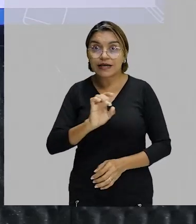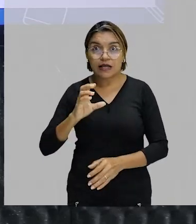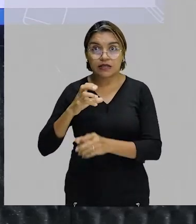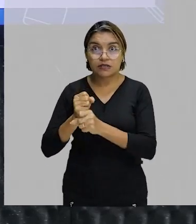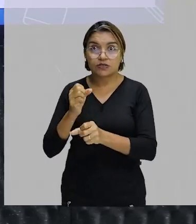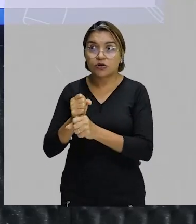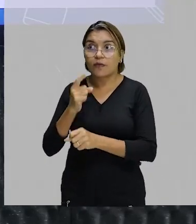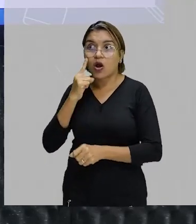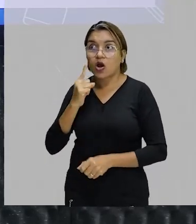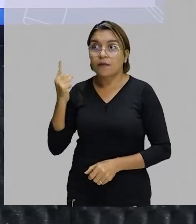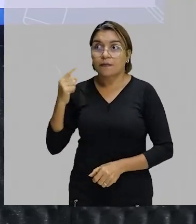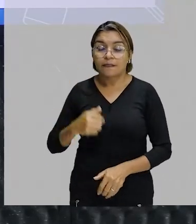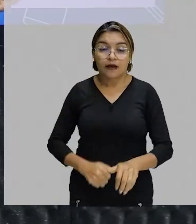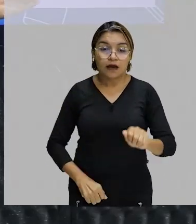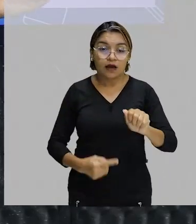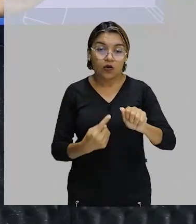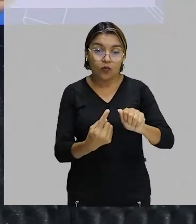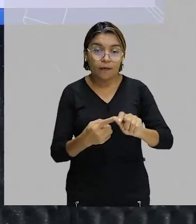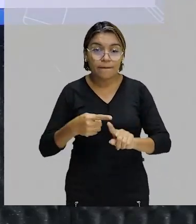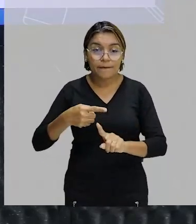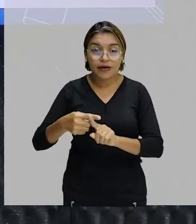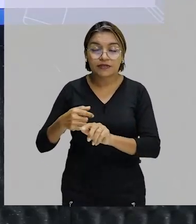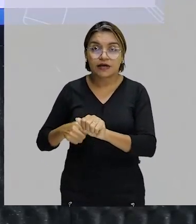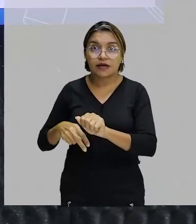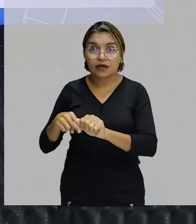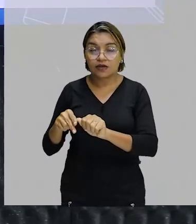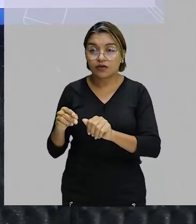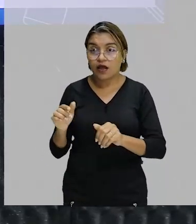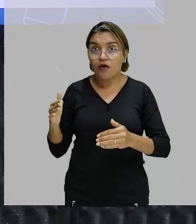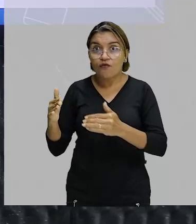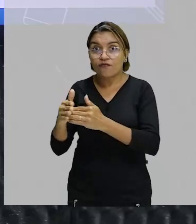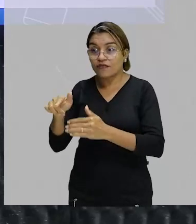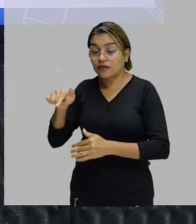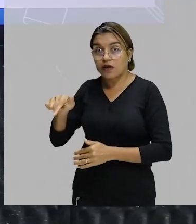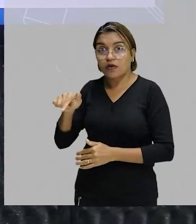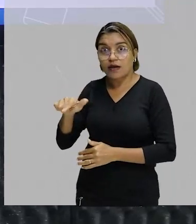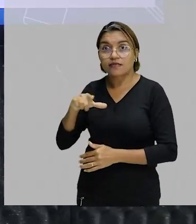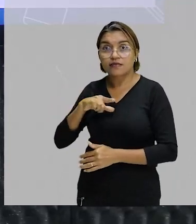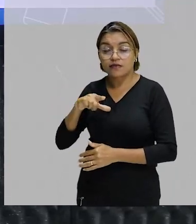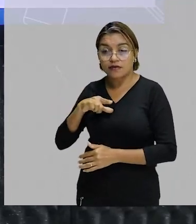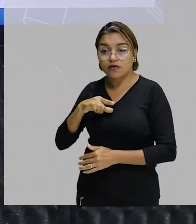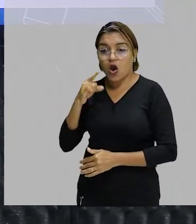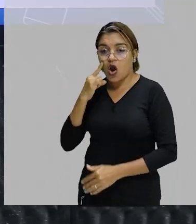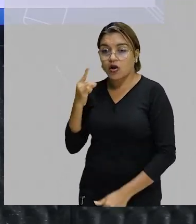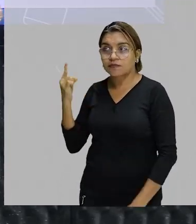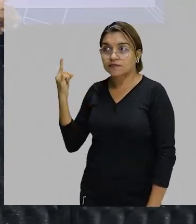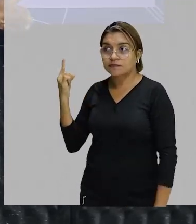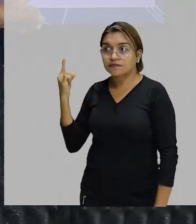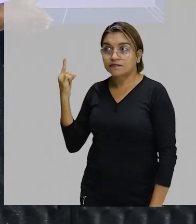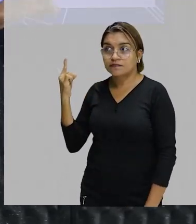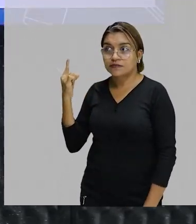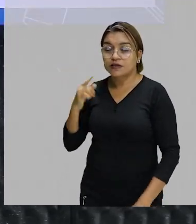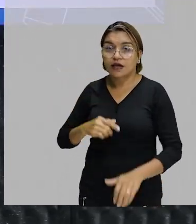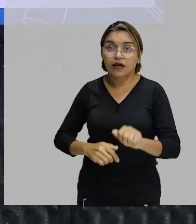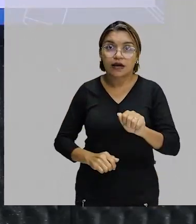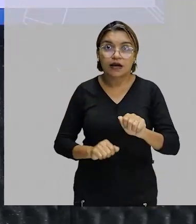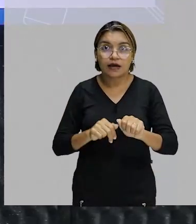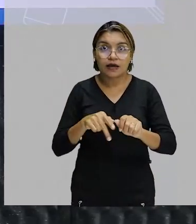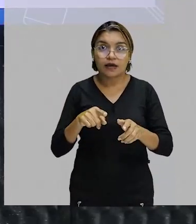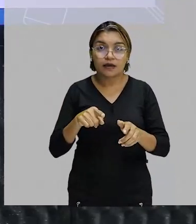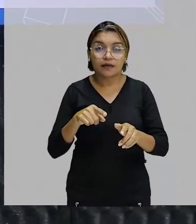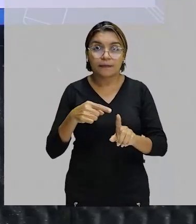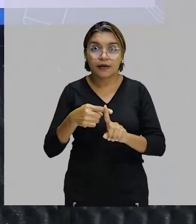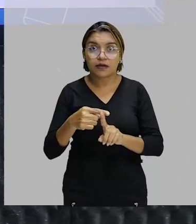ó, A1 mais AN, olha lá no final, AN mais A1. Olha aqui, ó, A2 mais AN menos 1, AN menos 1